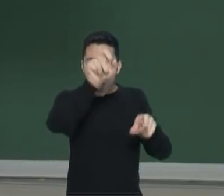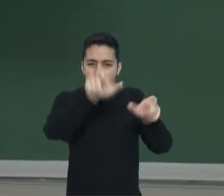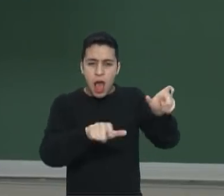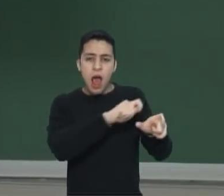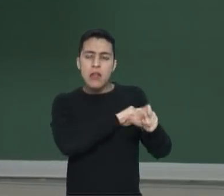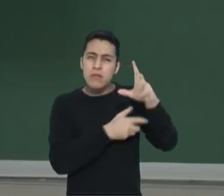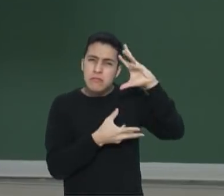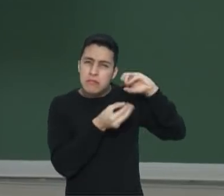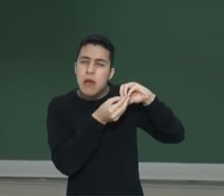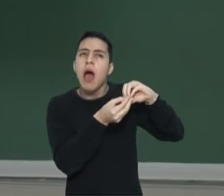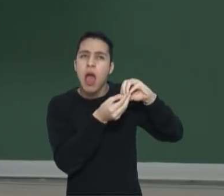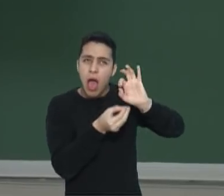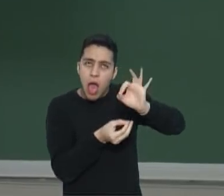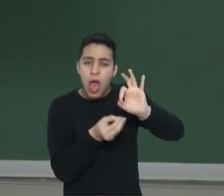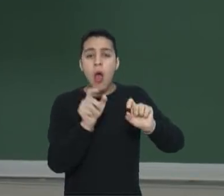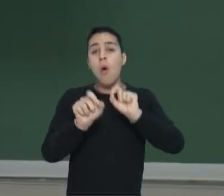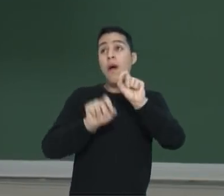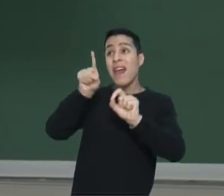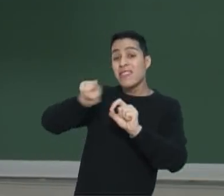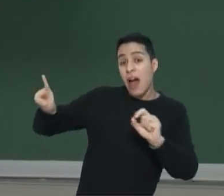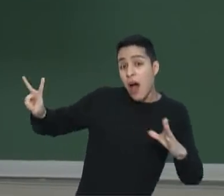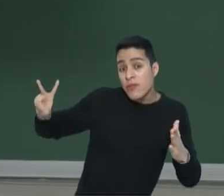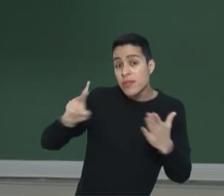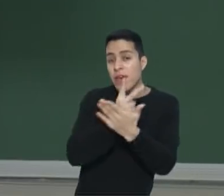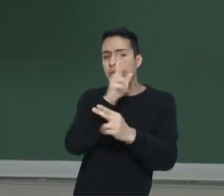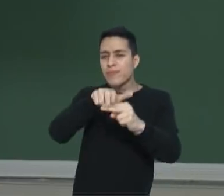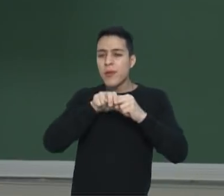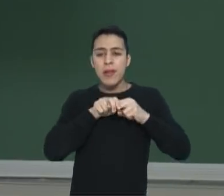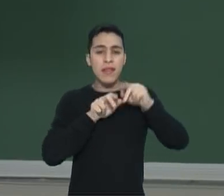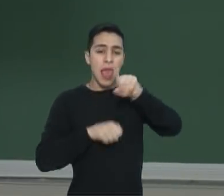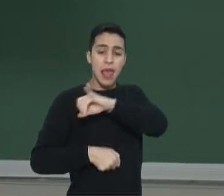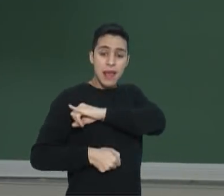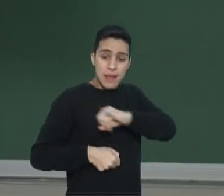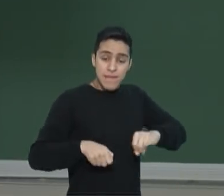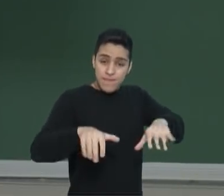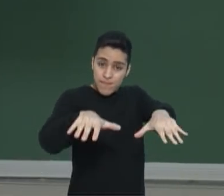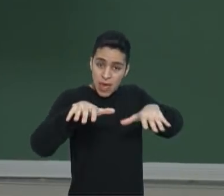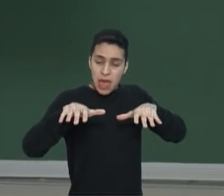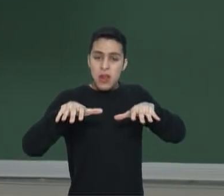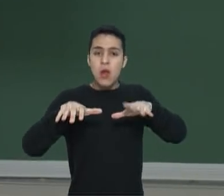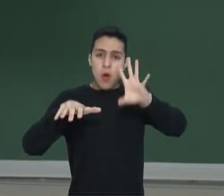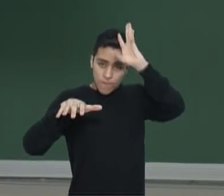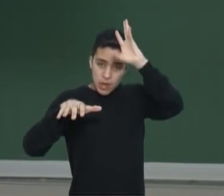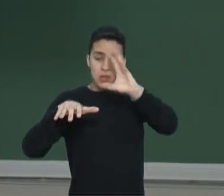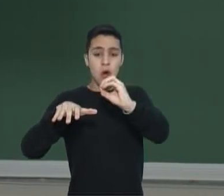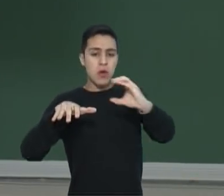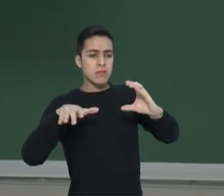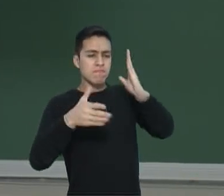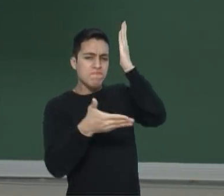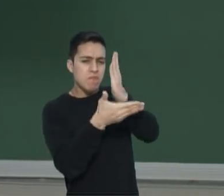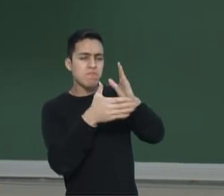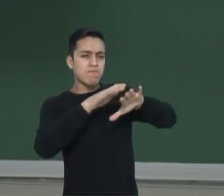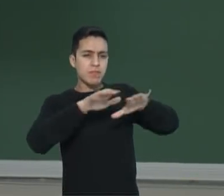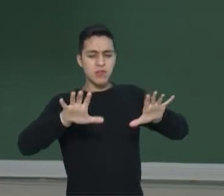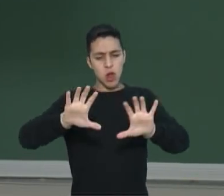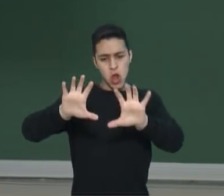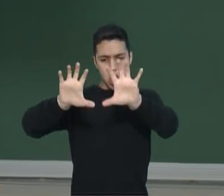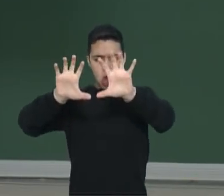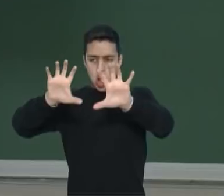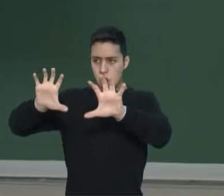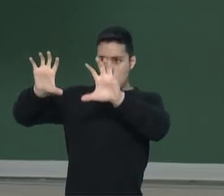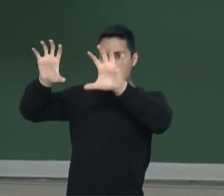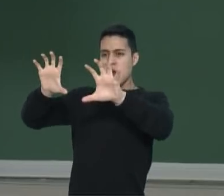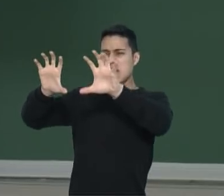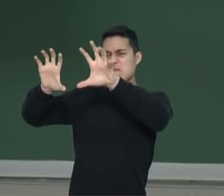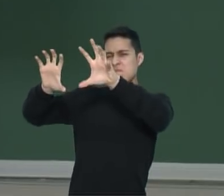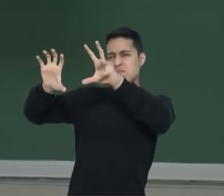tenha em mente que tudo isso ocorre porque a gente tem o fim do Império Romano do Ocidente. Né? Como eu sempre digo, eu friso bastante o Ocidente,